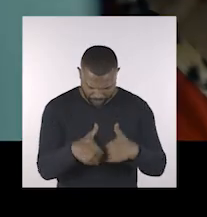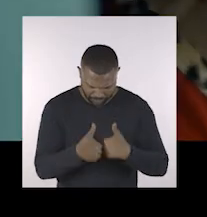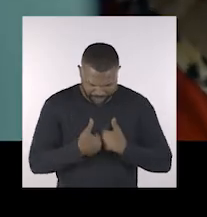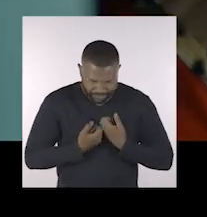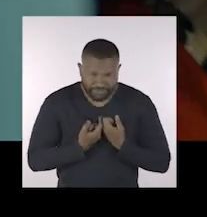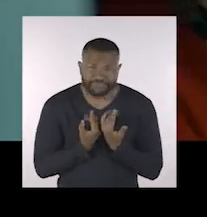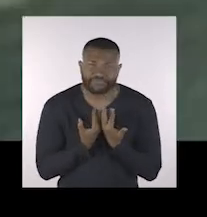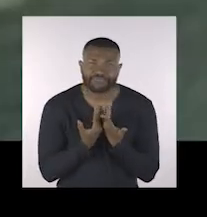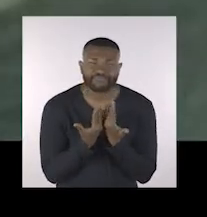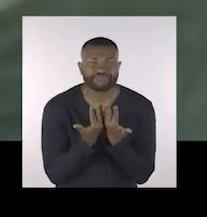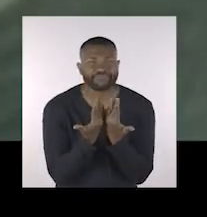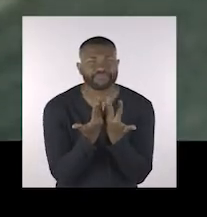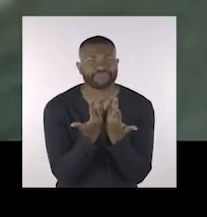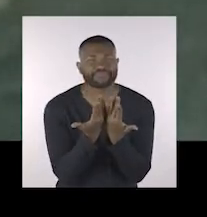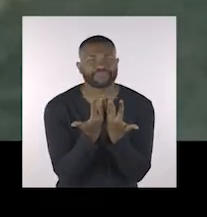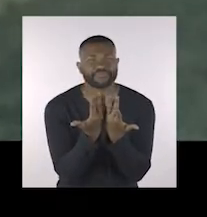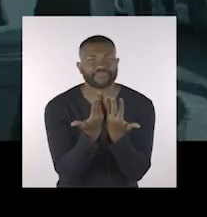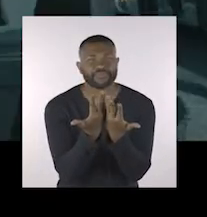leão